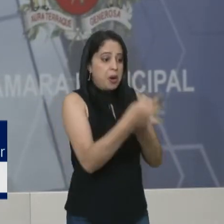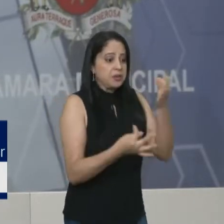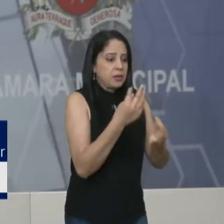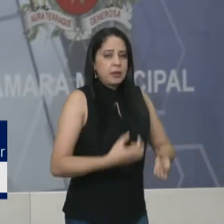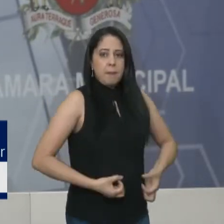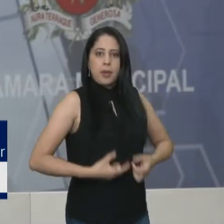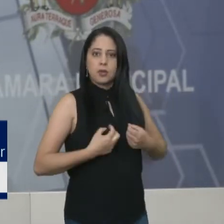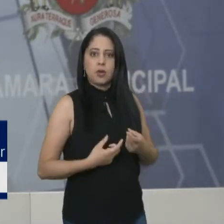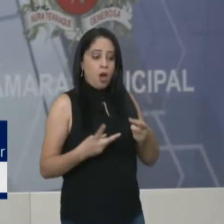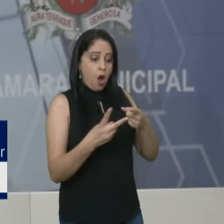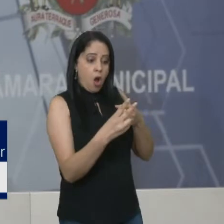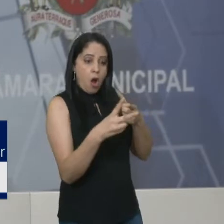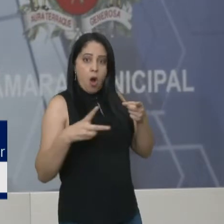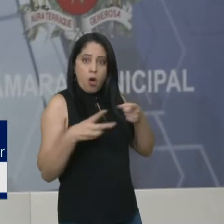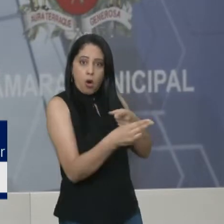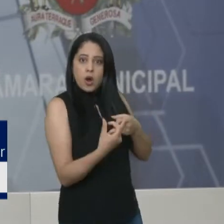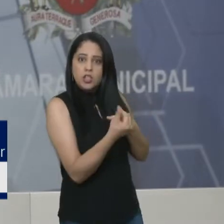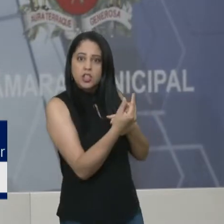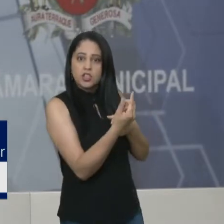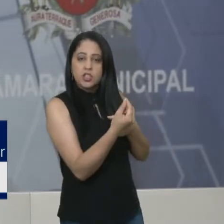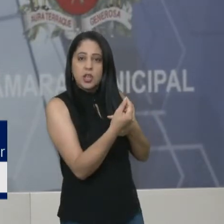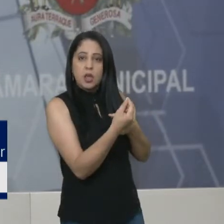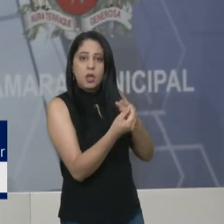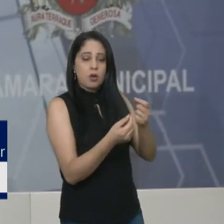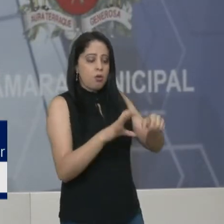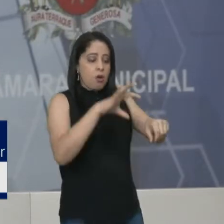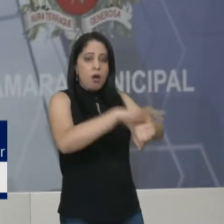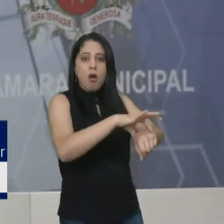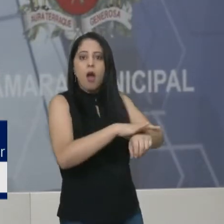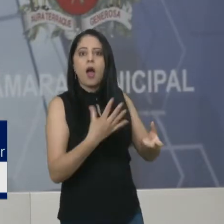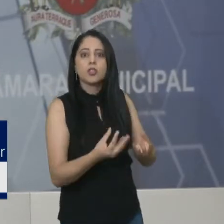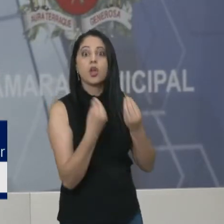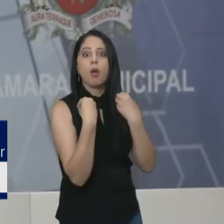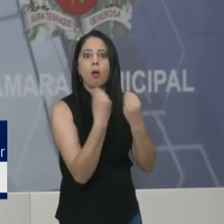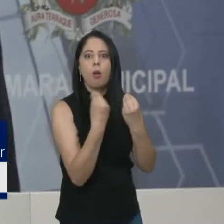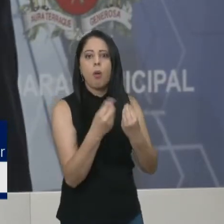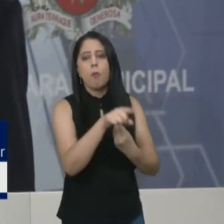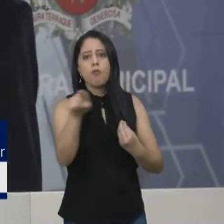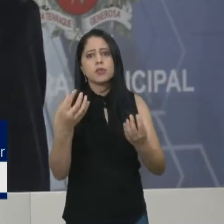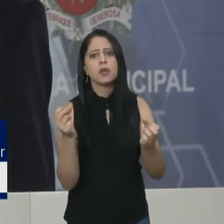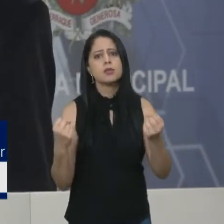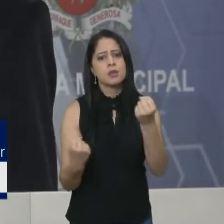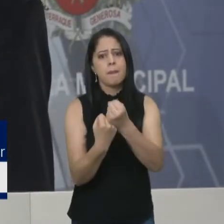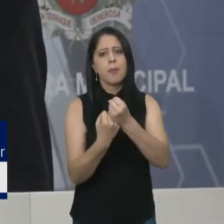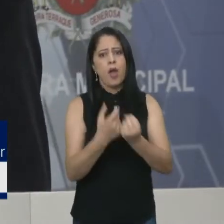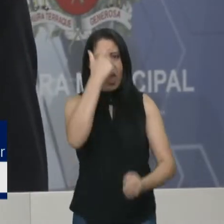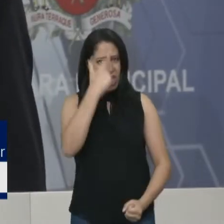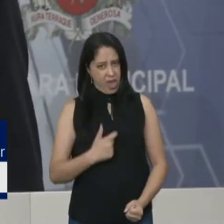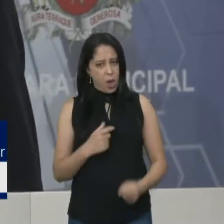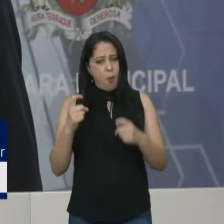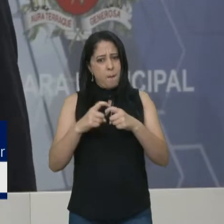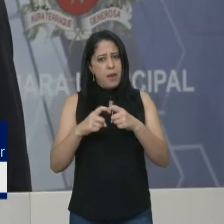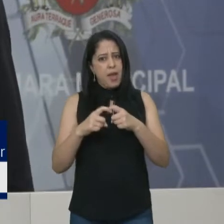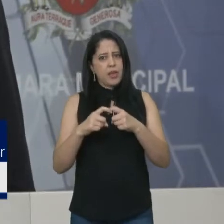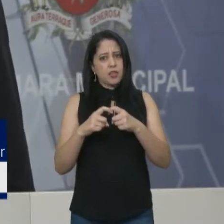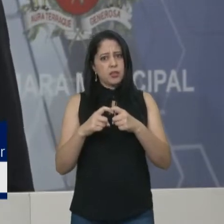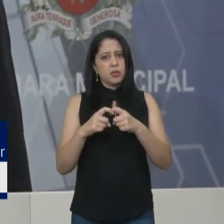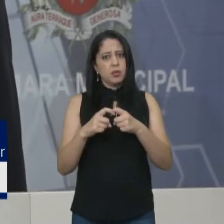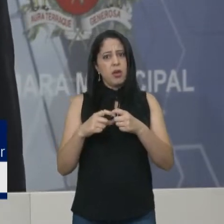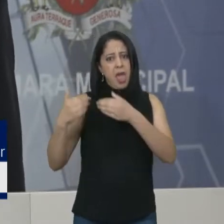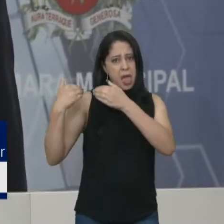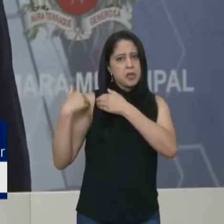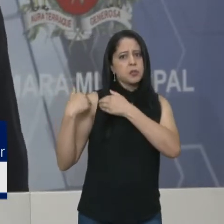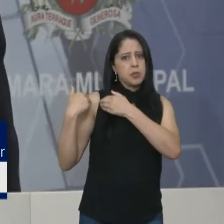câncer, corta recurso do tratamento da AIDS. Como que vocês querem que eu, como médico responsável